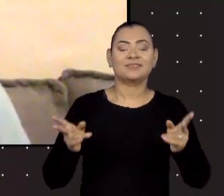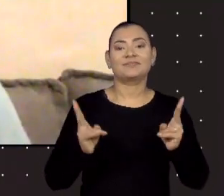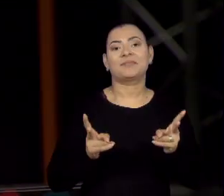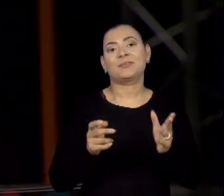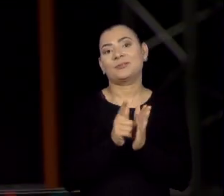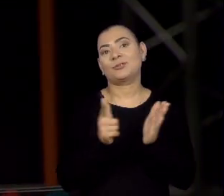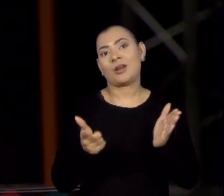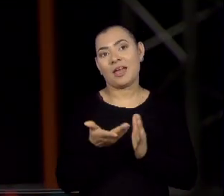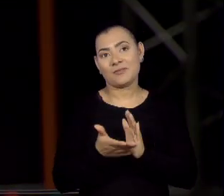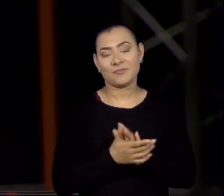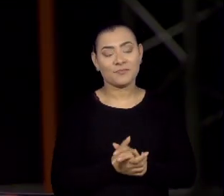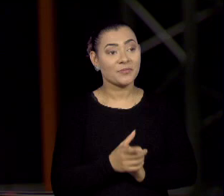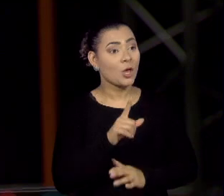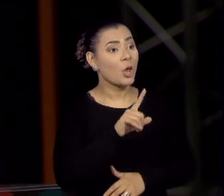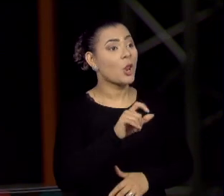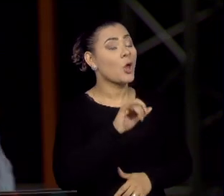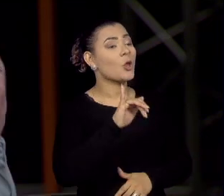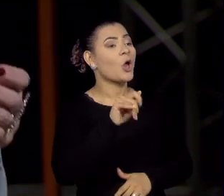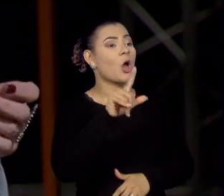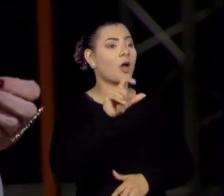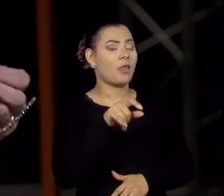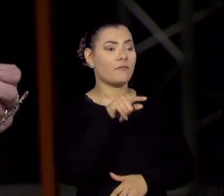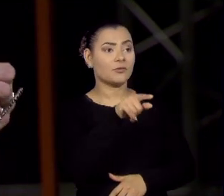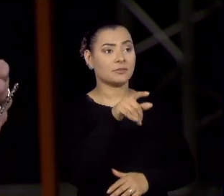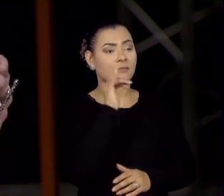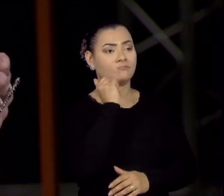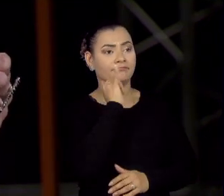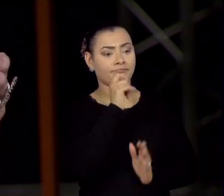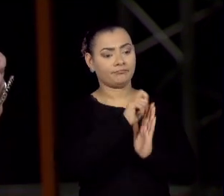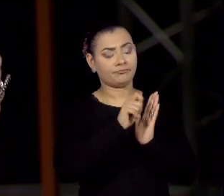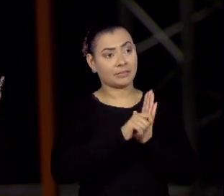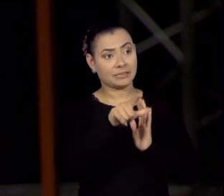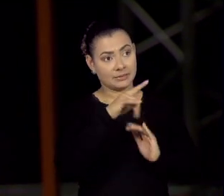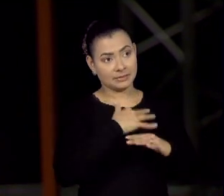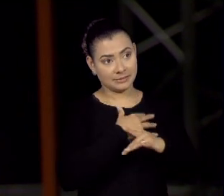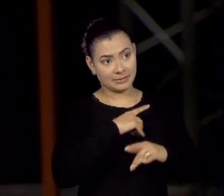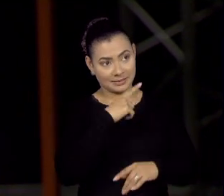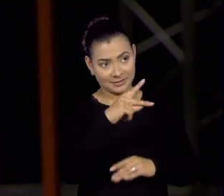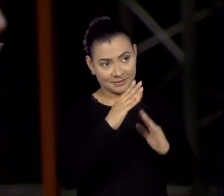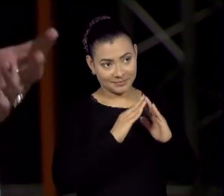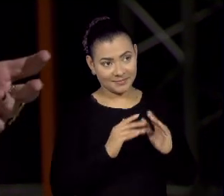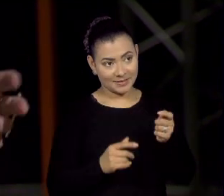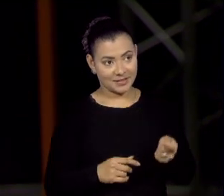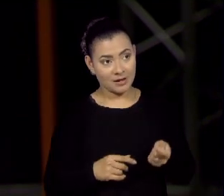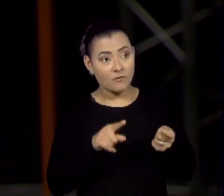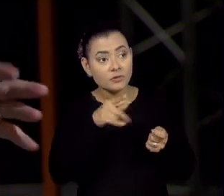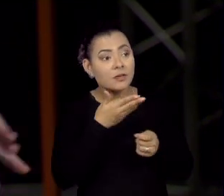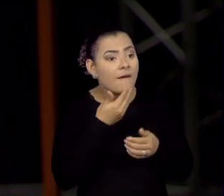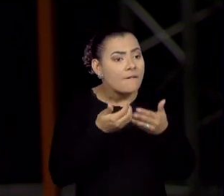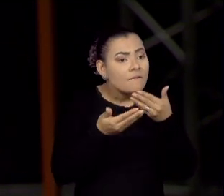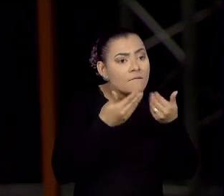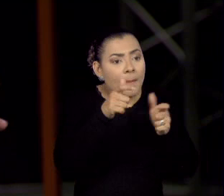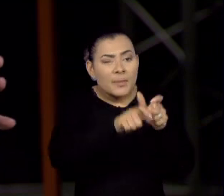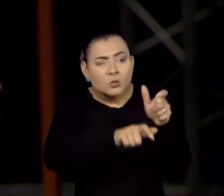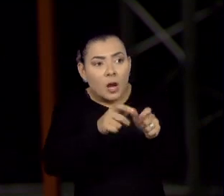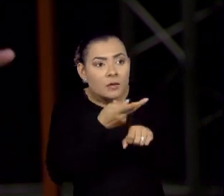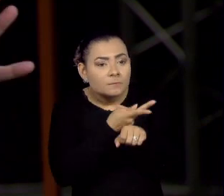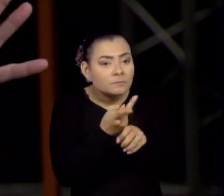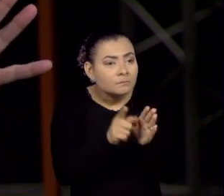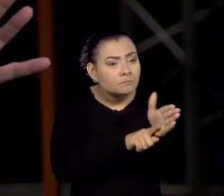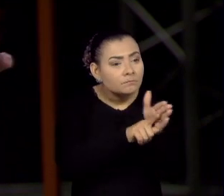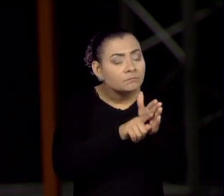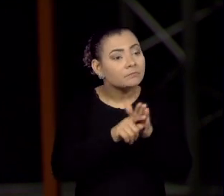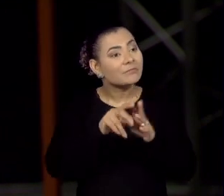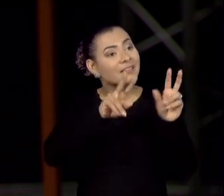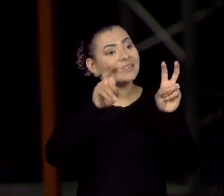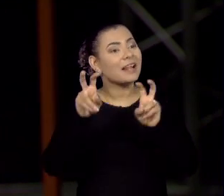jornal. Loyola, como cronista da cidade, o seu trabalho era garimpar personagens e situações